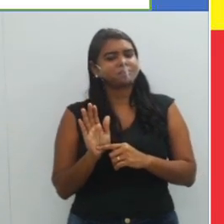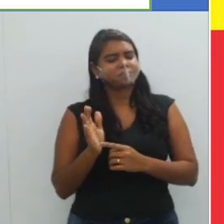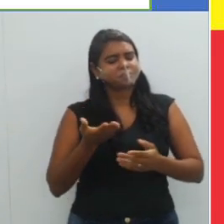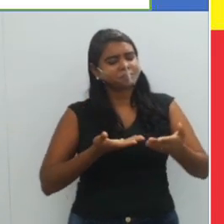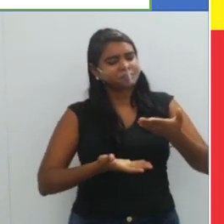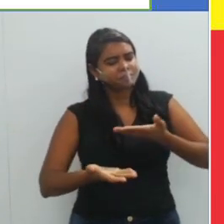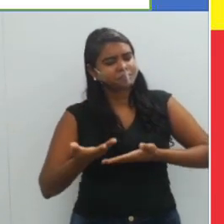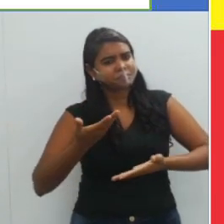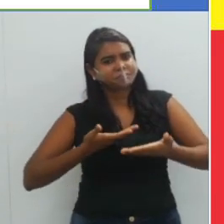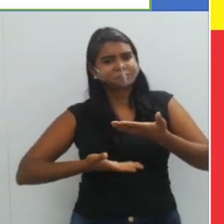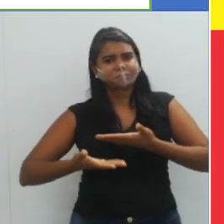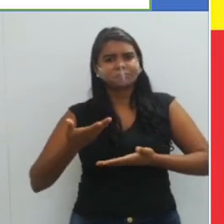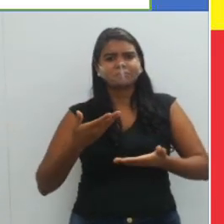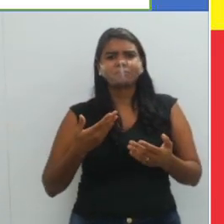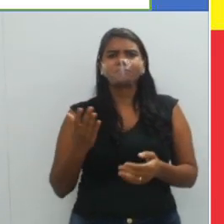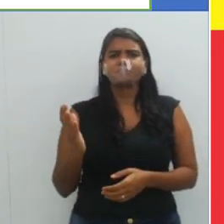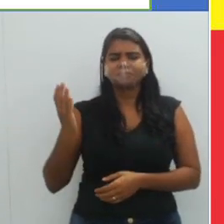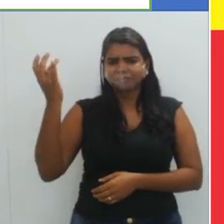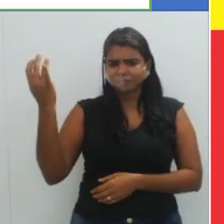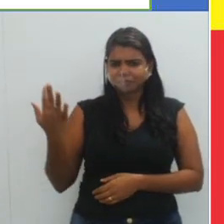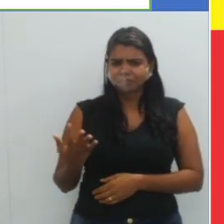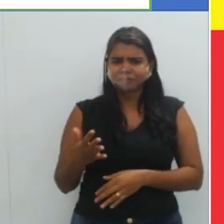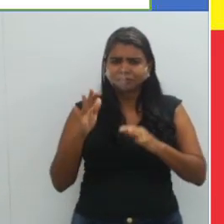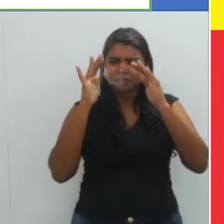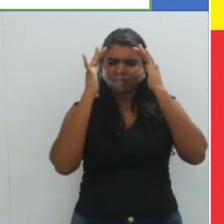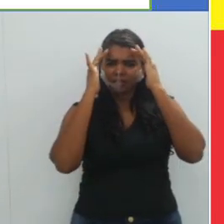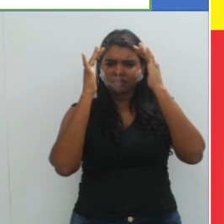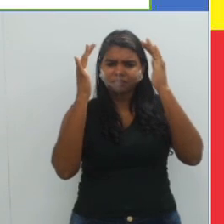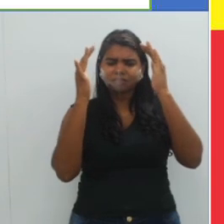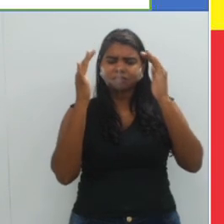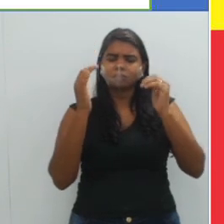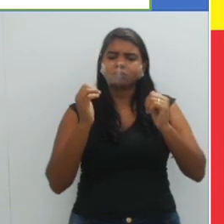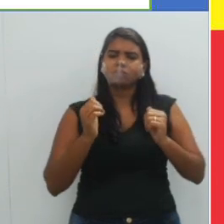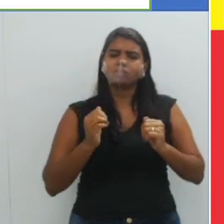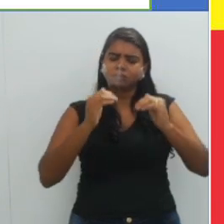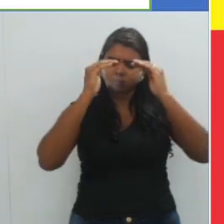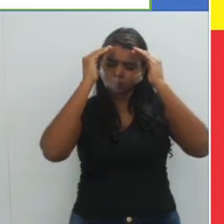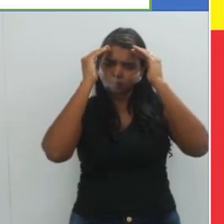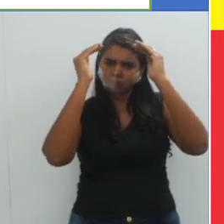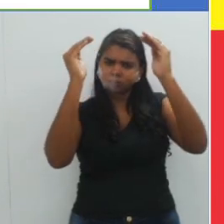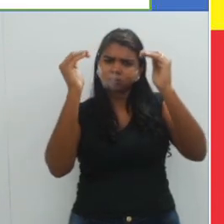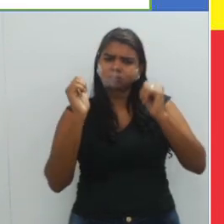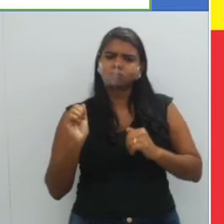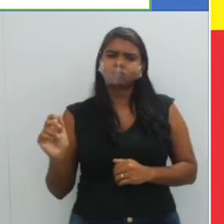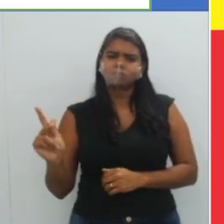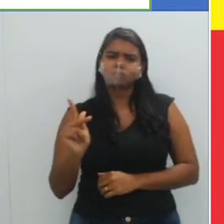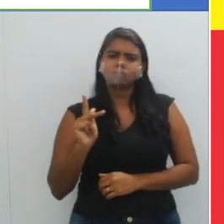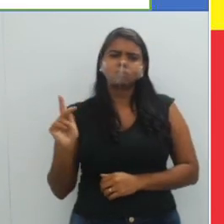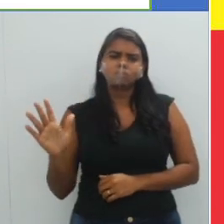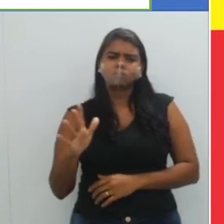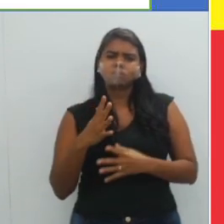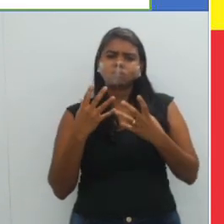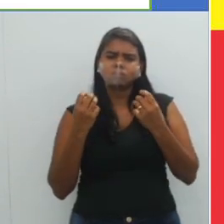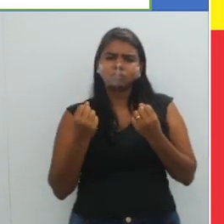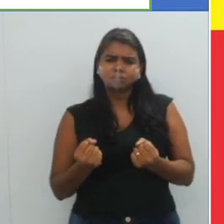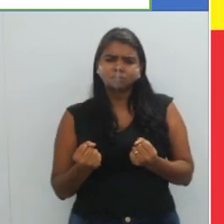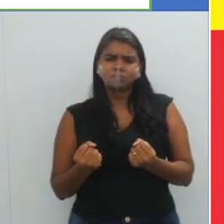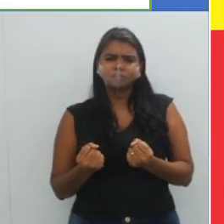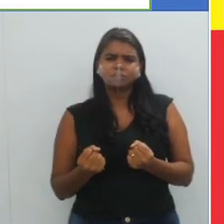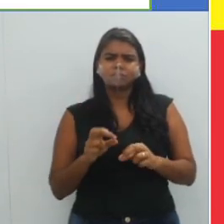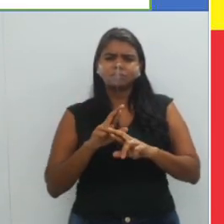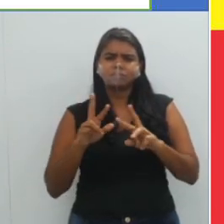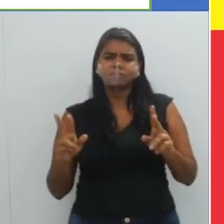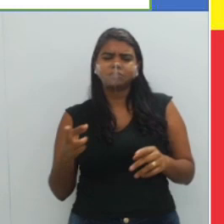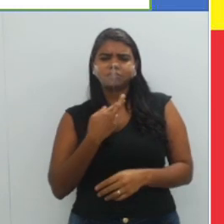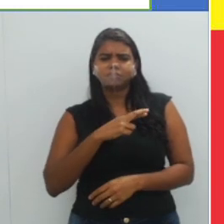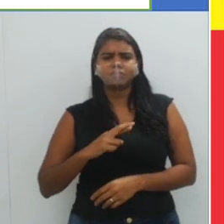sintetiza bem toda essa questão que eu venho falando justamente do respeito, certo? Do respeito, da pluralidade. Nós temos um membro